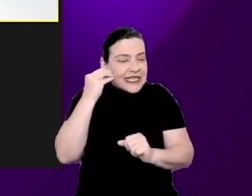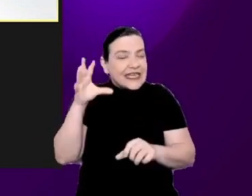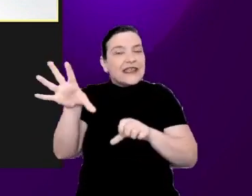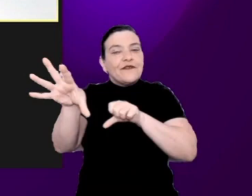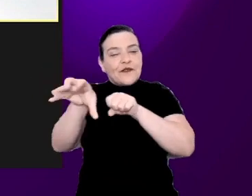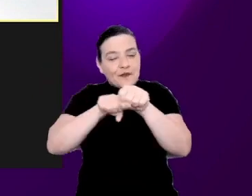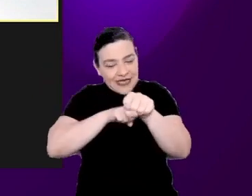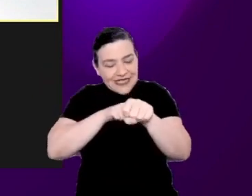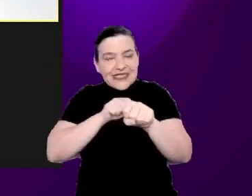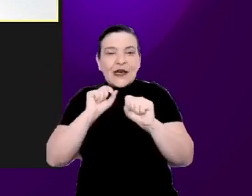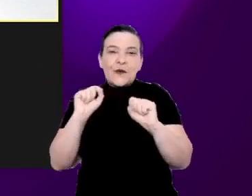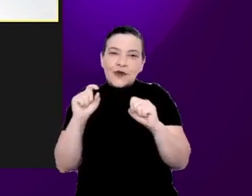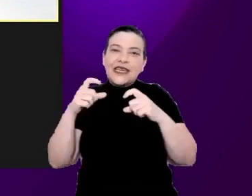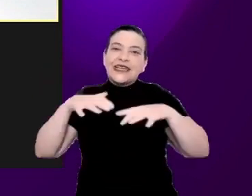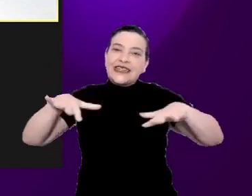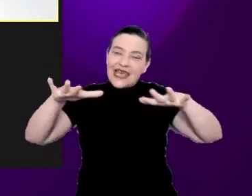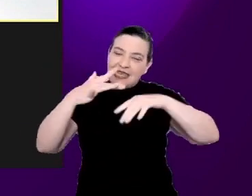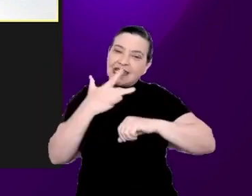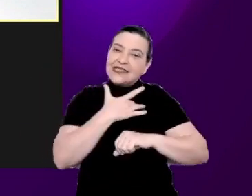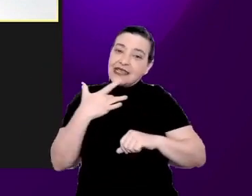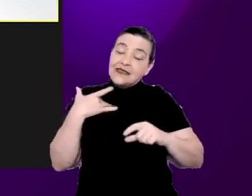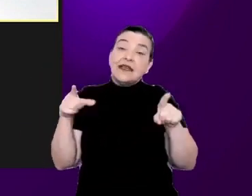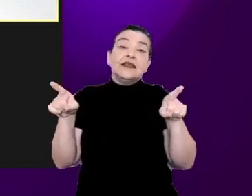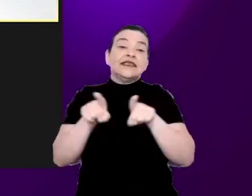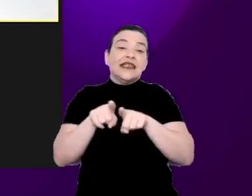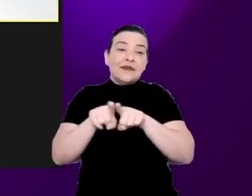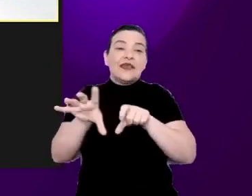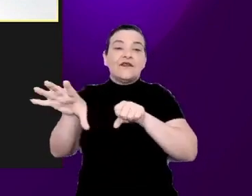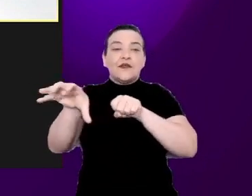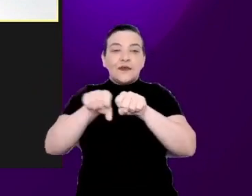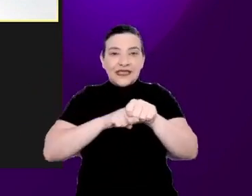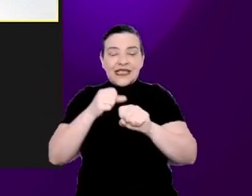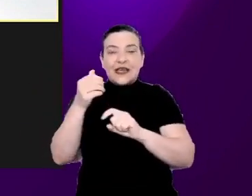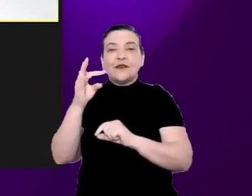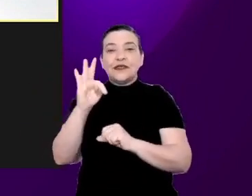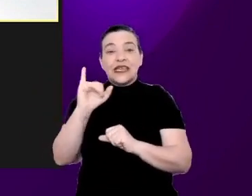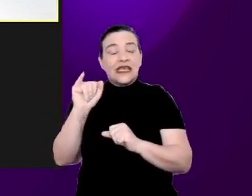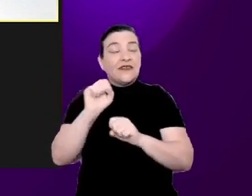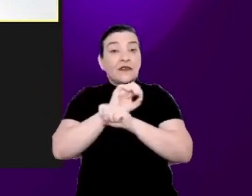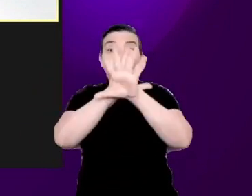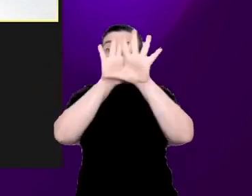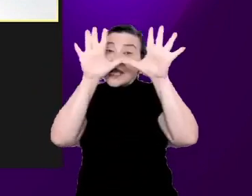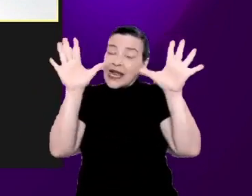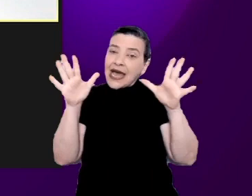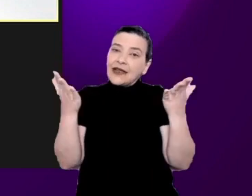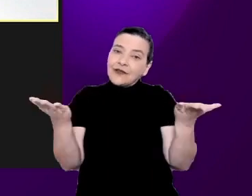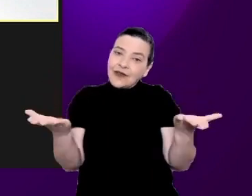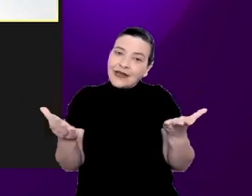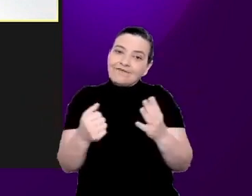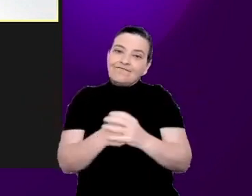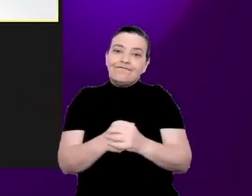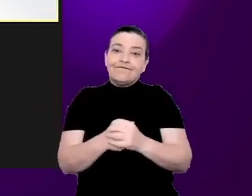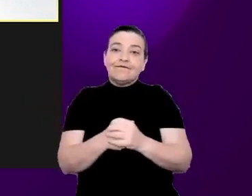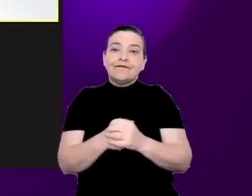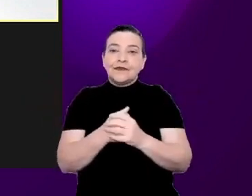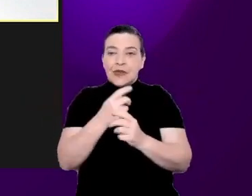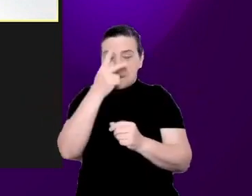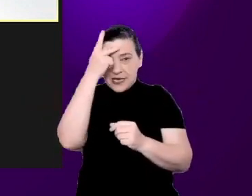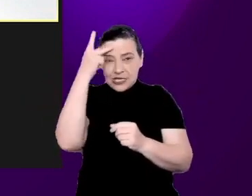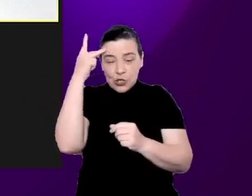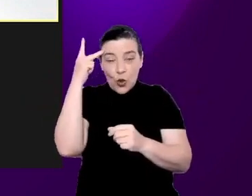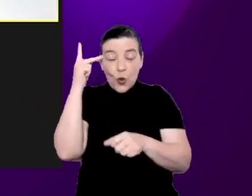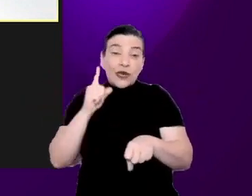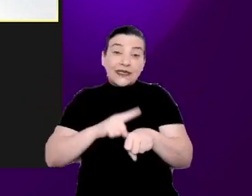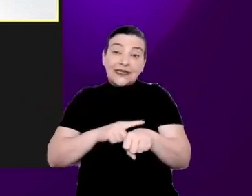formação na área de saúde e que tem também a formação na área de TI. Ficou super claro. Infelizmente, nós não temos, pessoal, aqui mais tempo